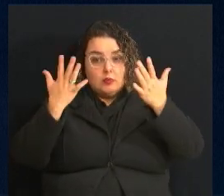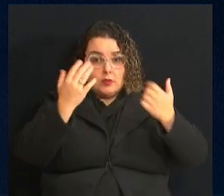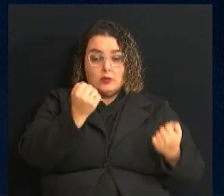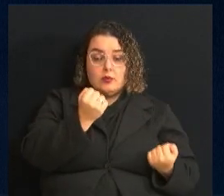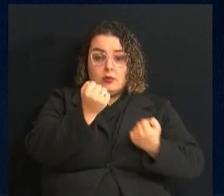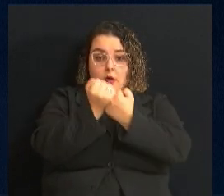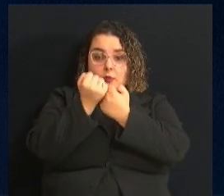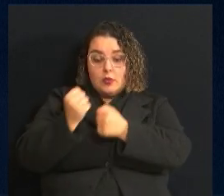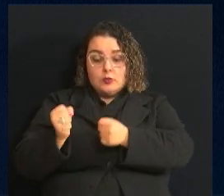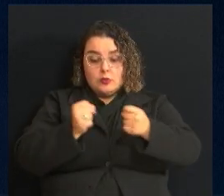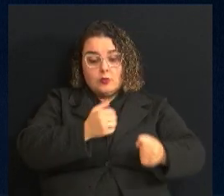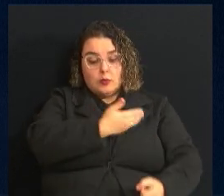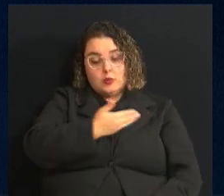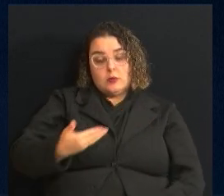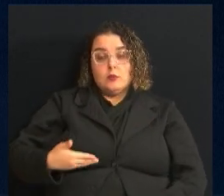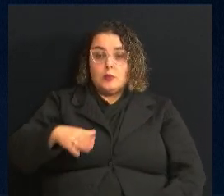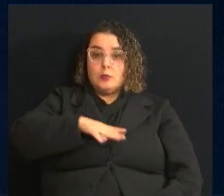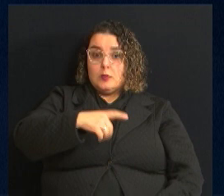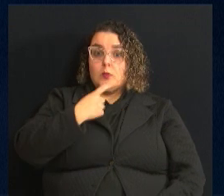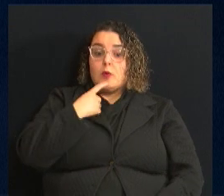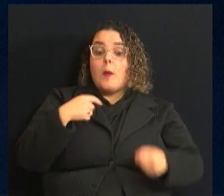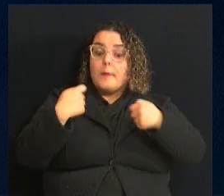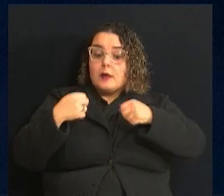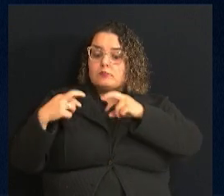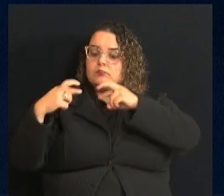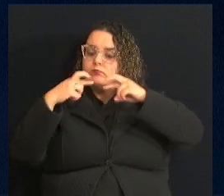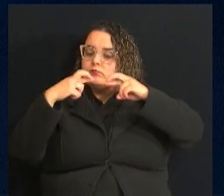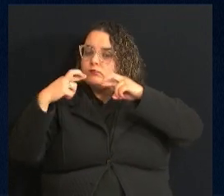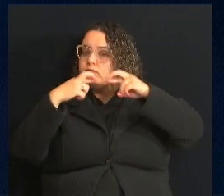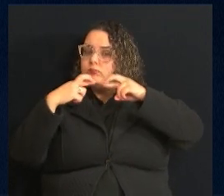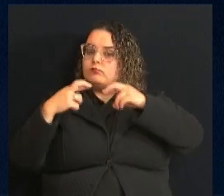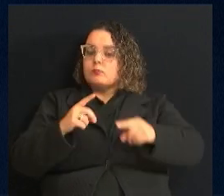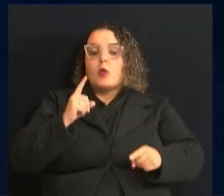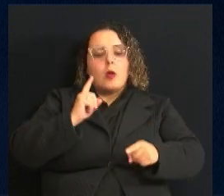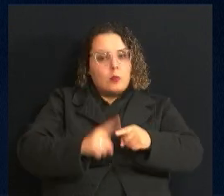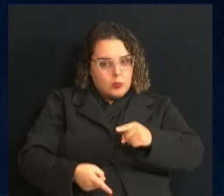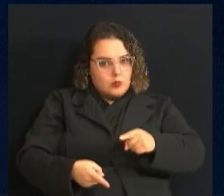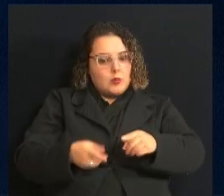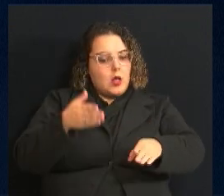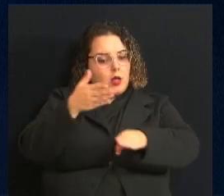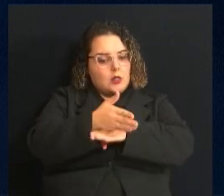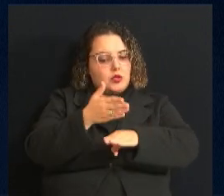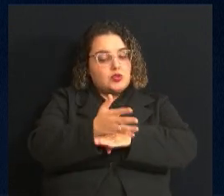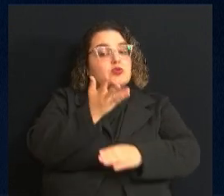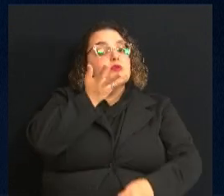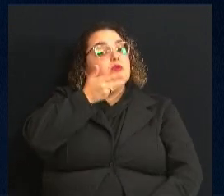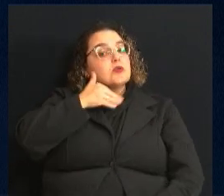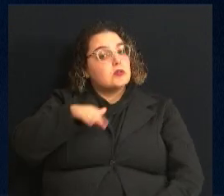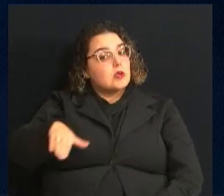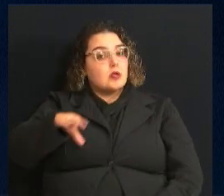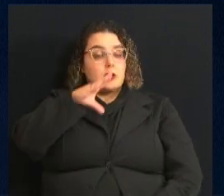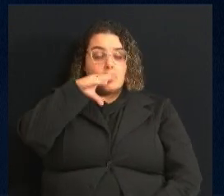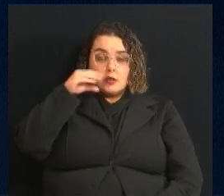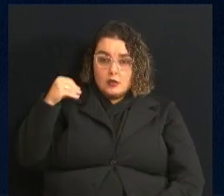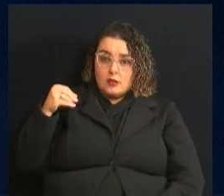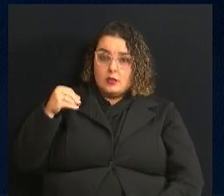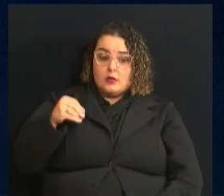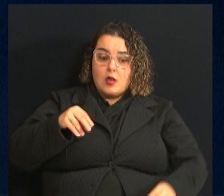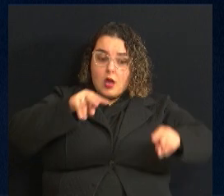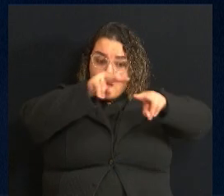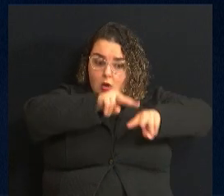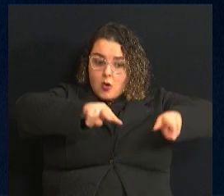Poder Público Municipal devem fiscalizar a proibição do acesso de crianças e adolescentes a